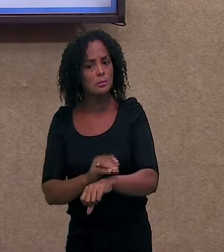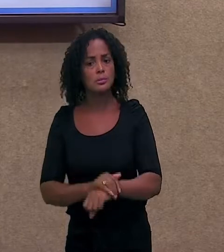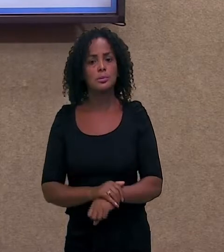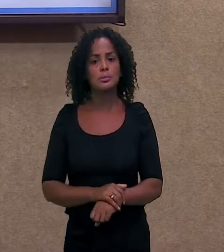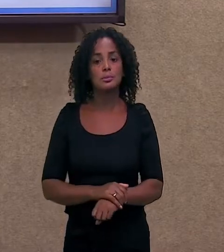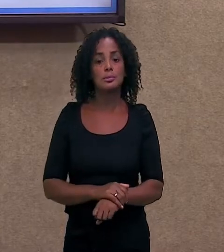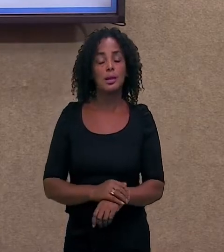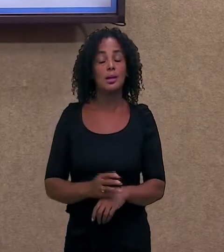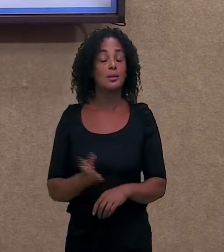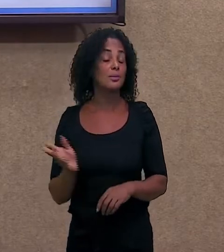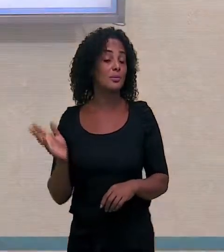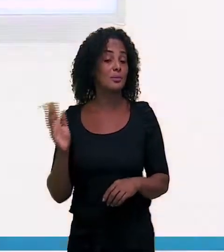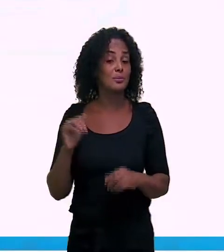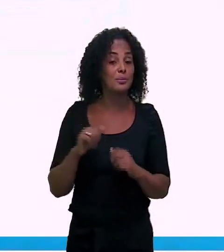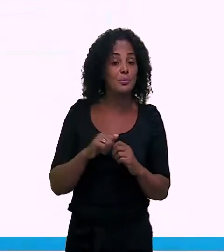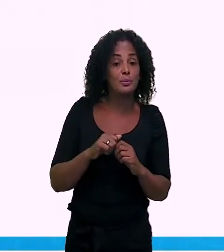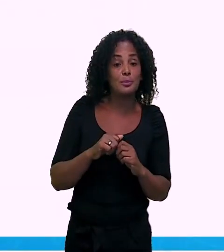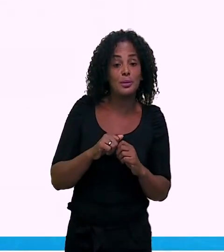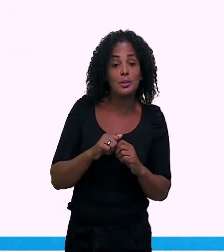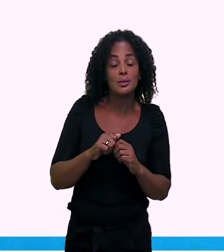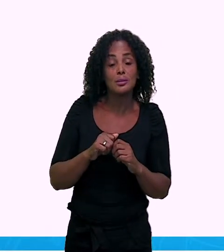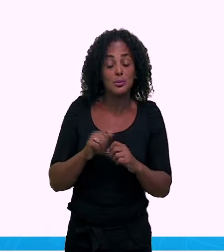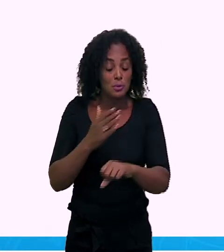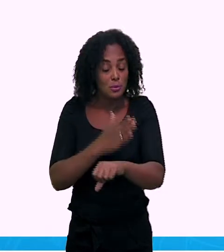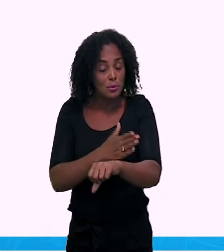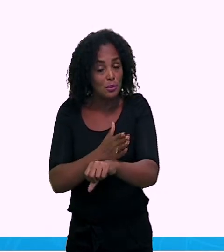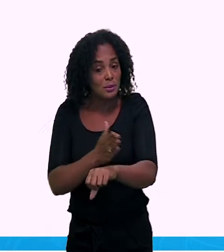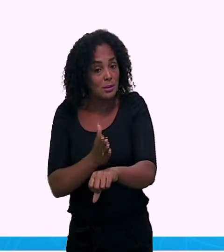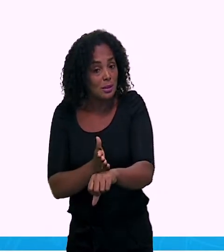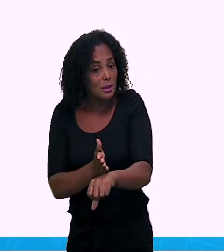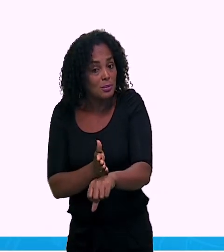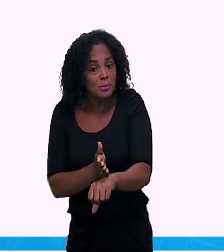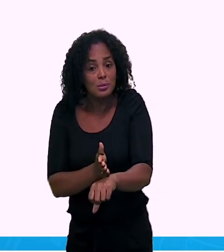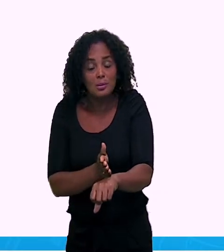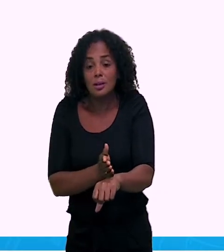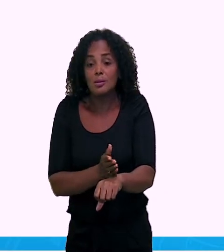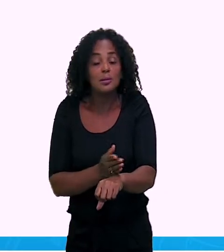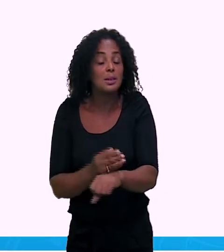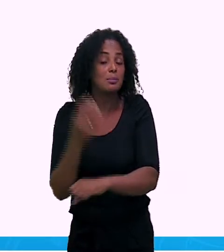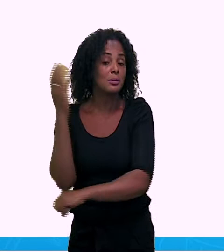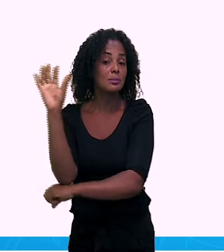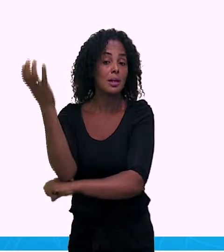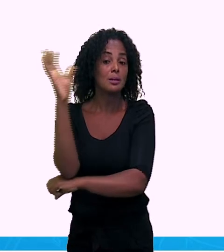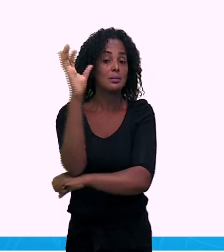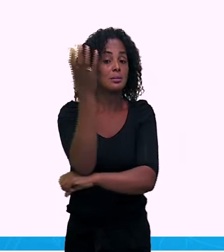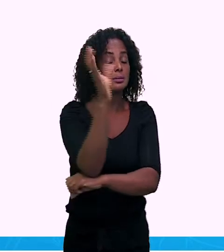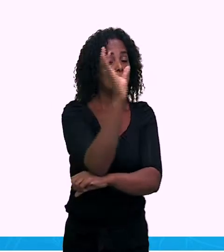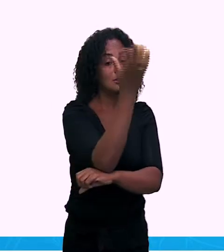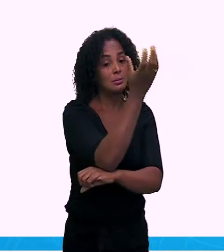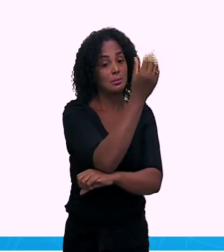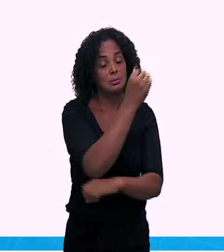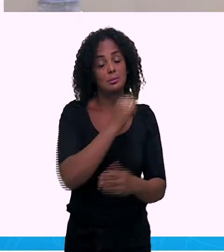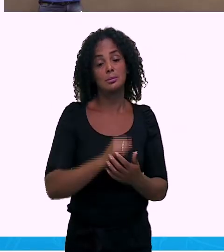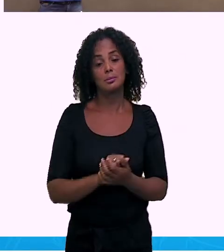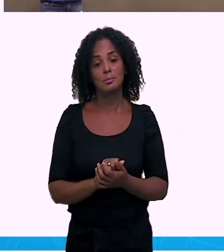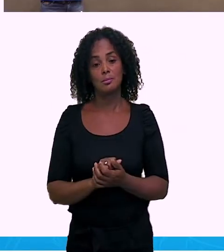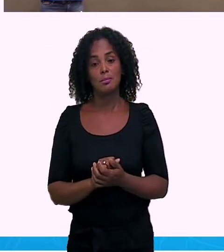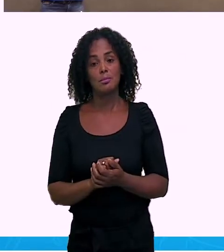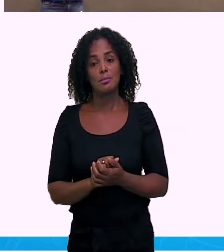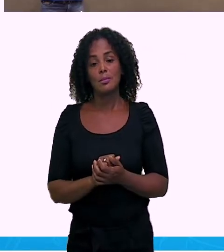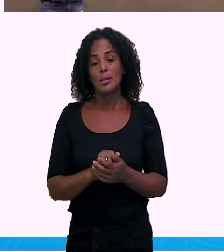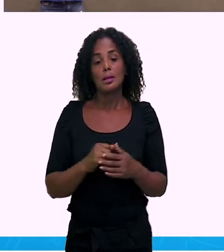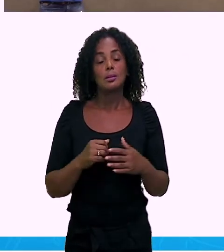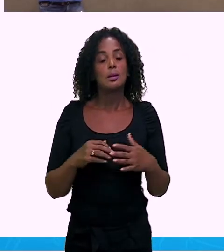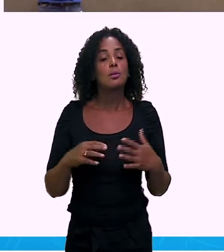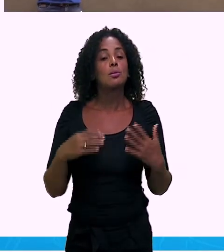gente vem com o tempo cronológico, é o tempo da natureza, esse tempo nosso que a gente tem mesmo, dá-se a